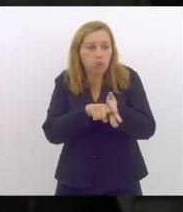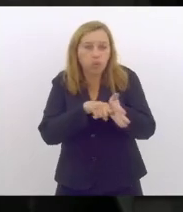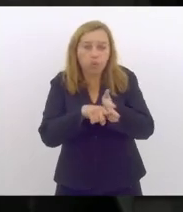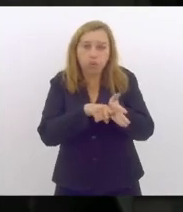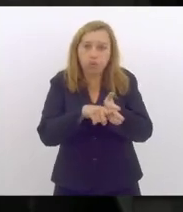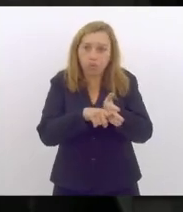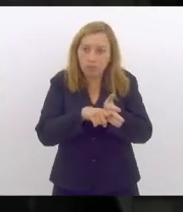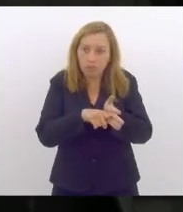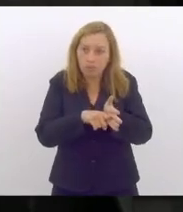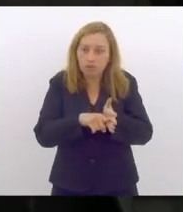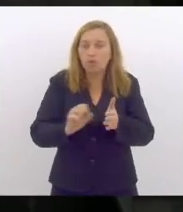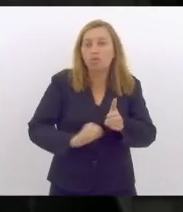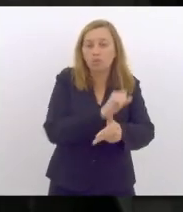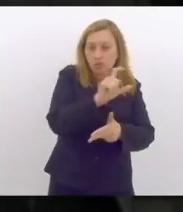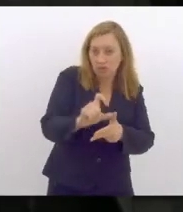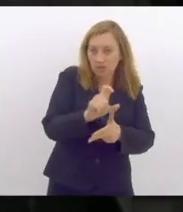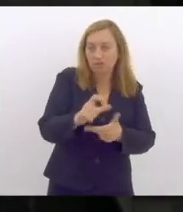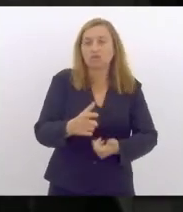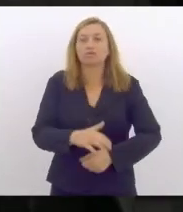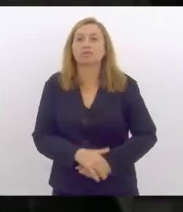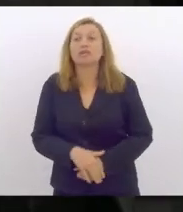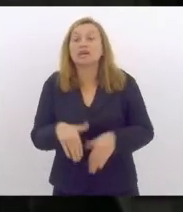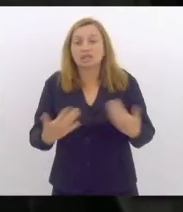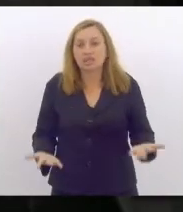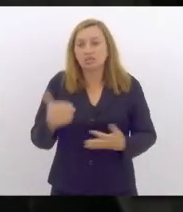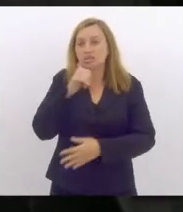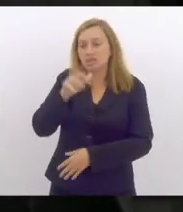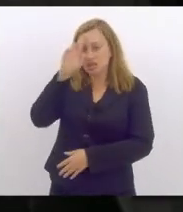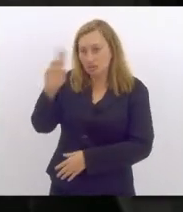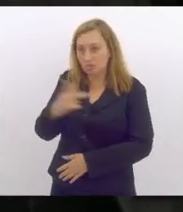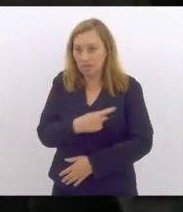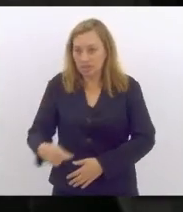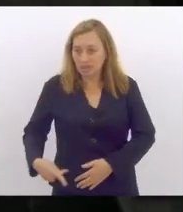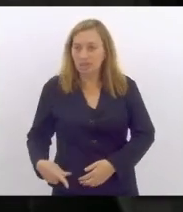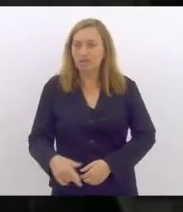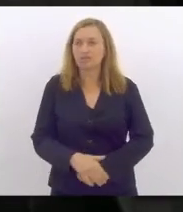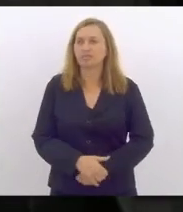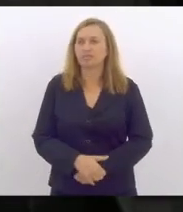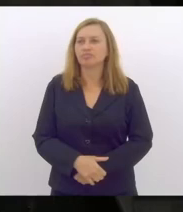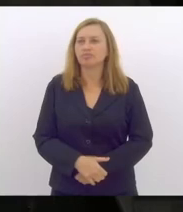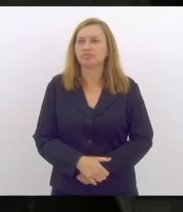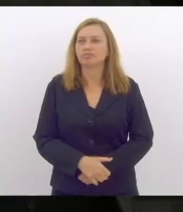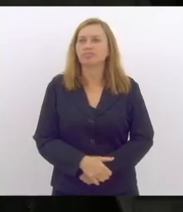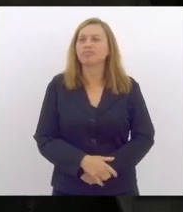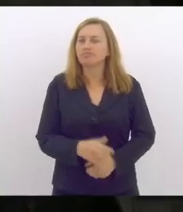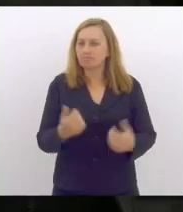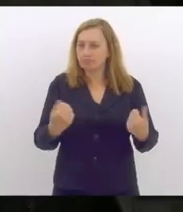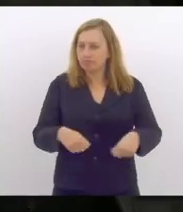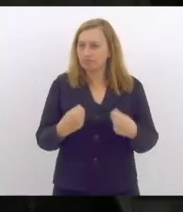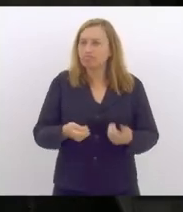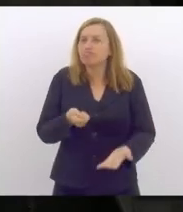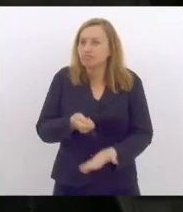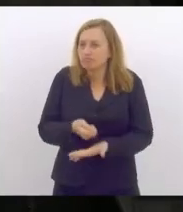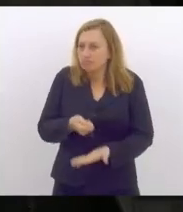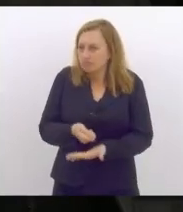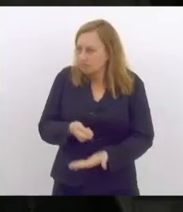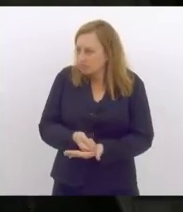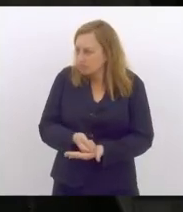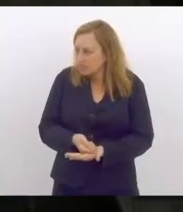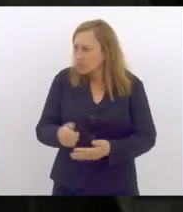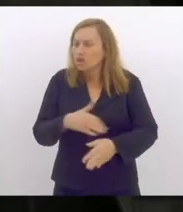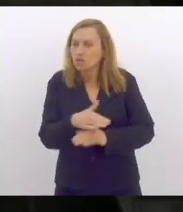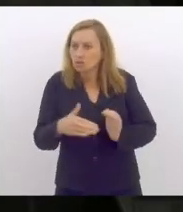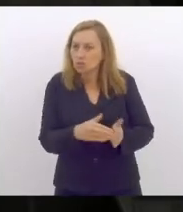as ações do Poder Executivo. Então, senhora presidente, é necessário e obrigatório que